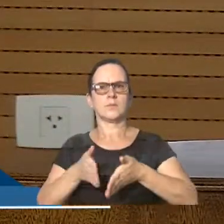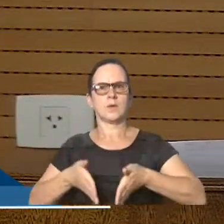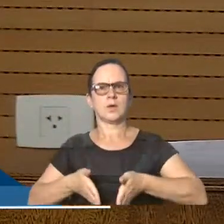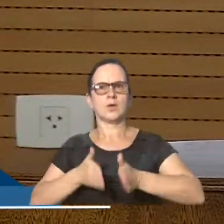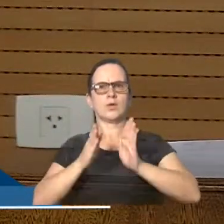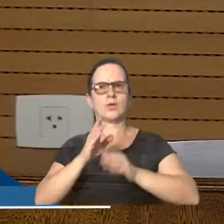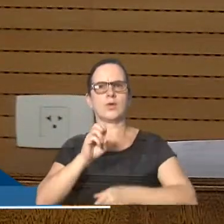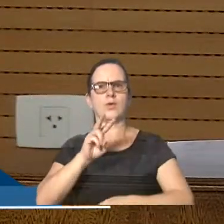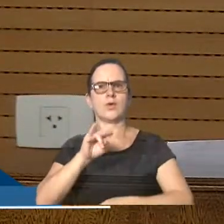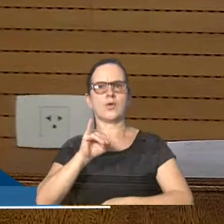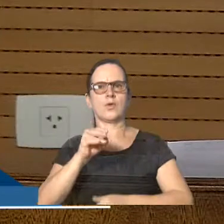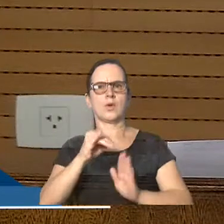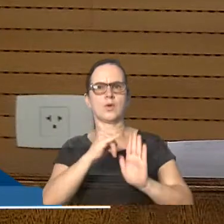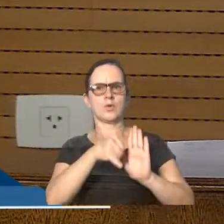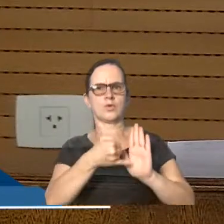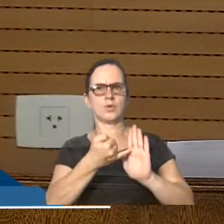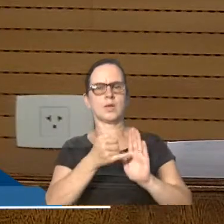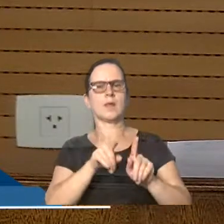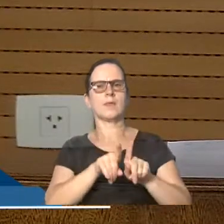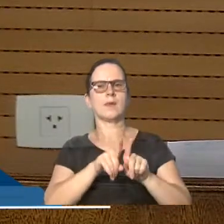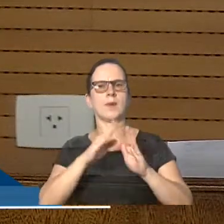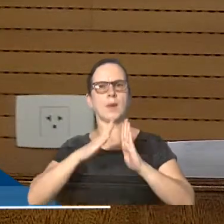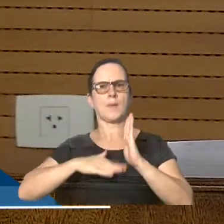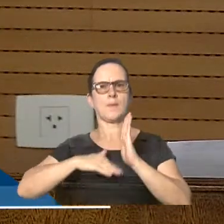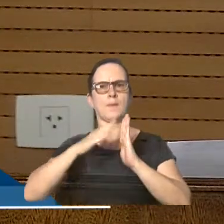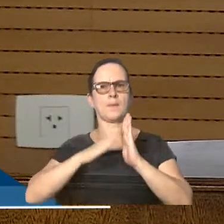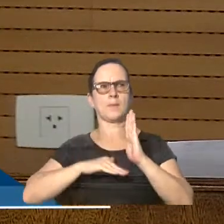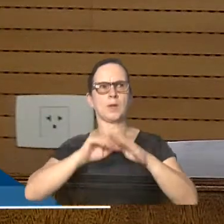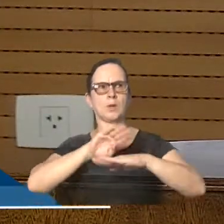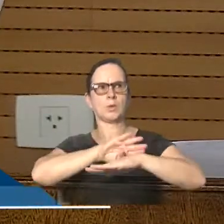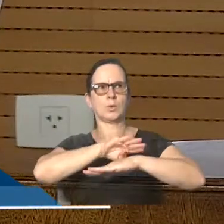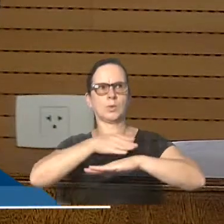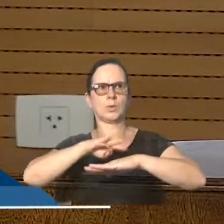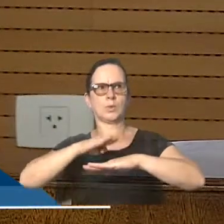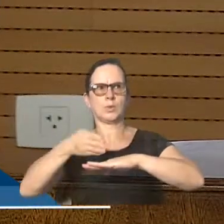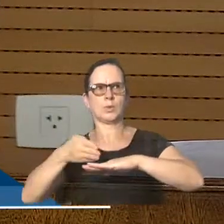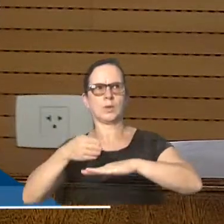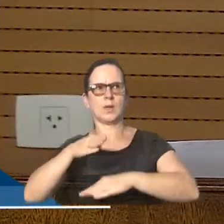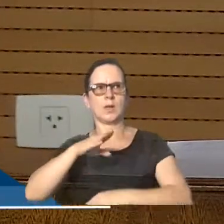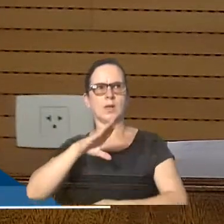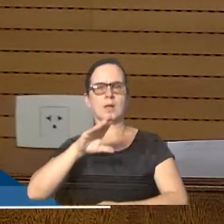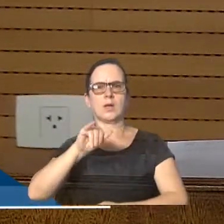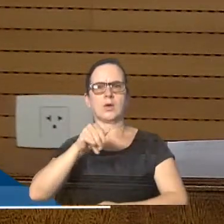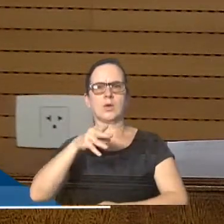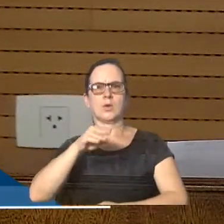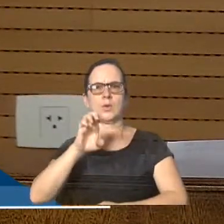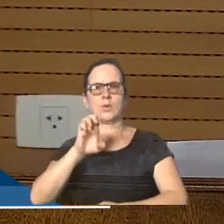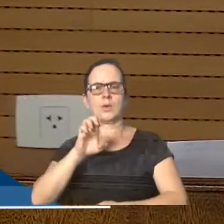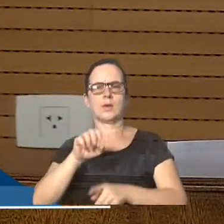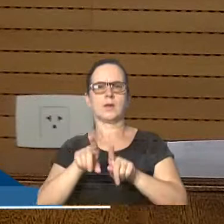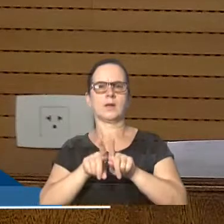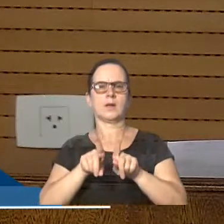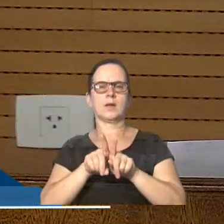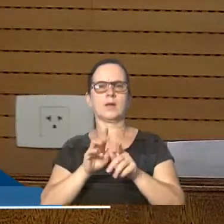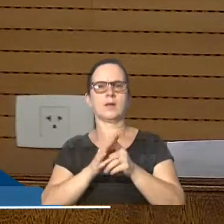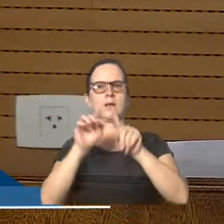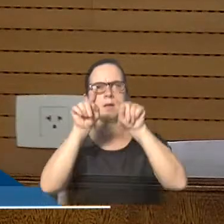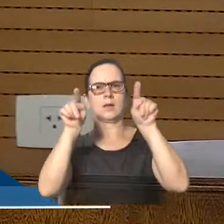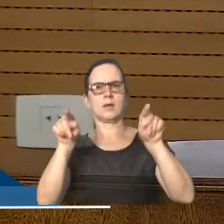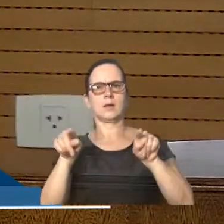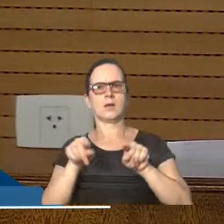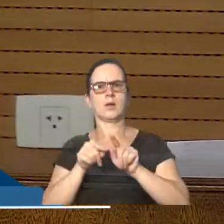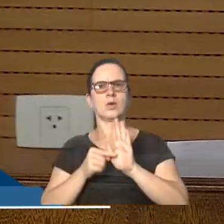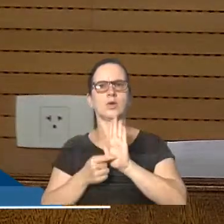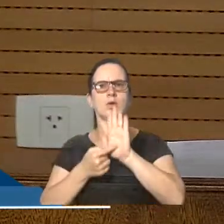Vila São José. Manutenção e pintura de todas as lombadas da Vila São José. Instalação de placas de